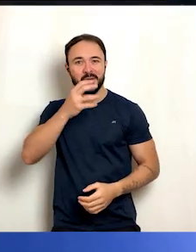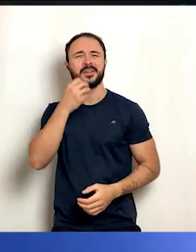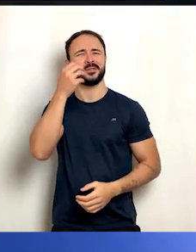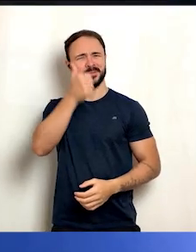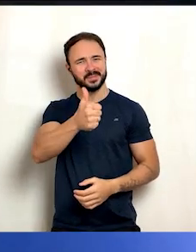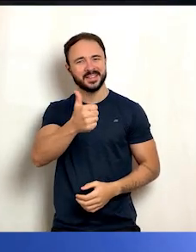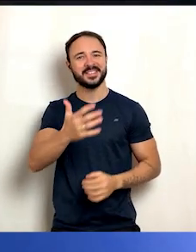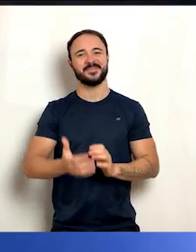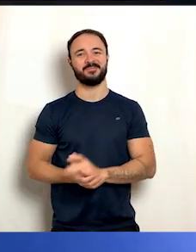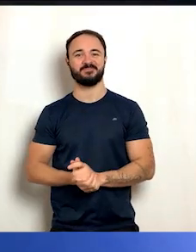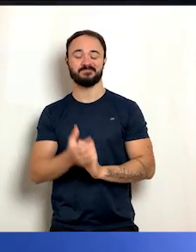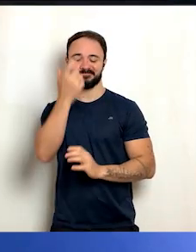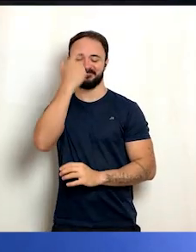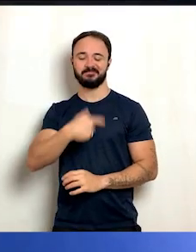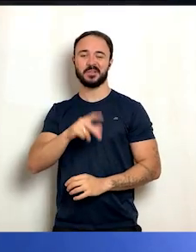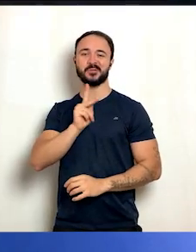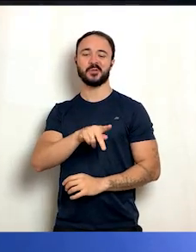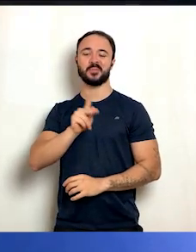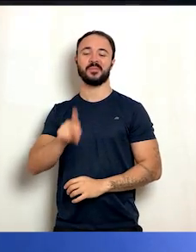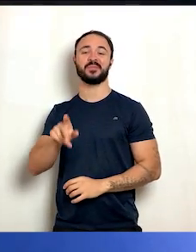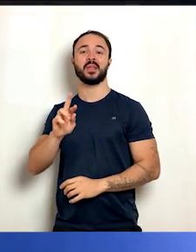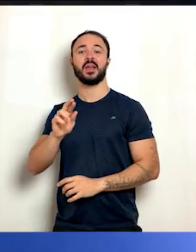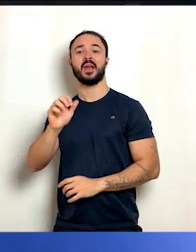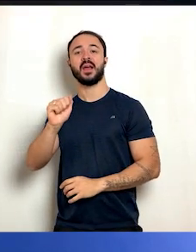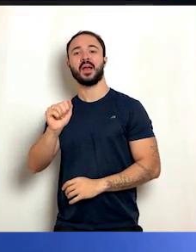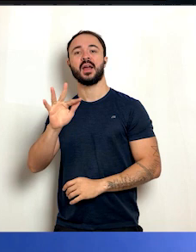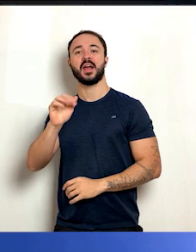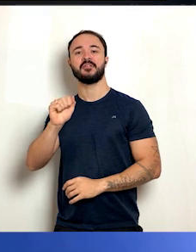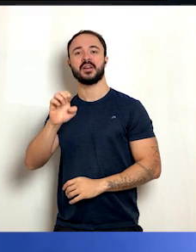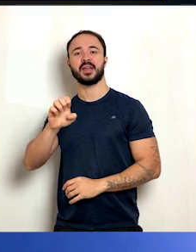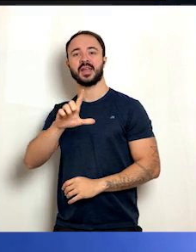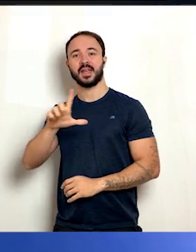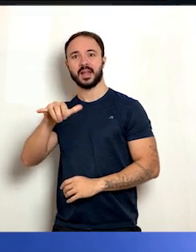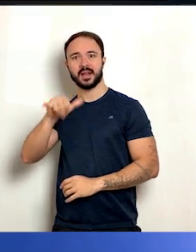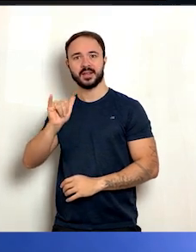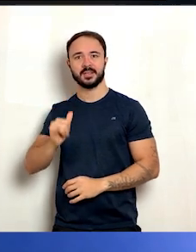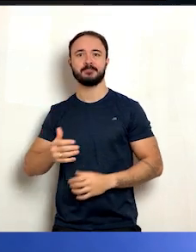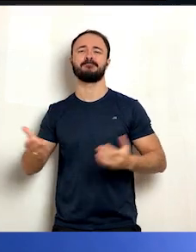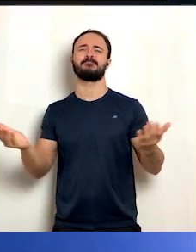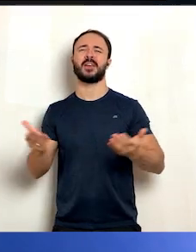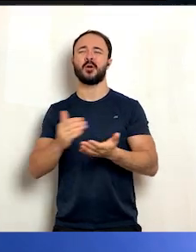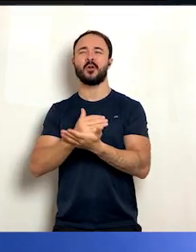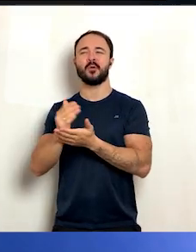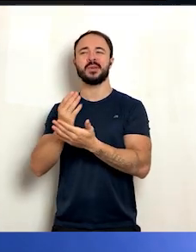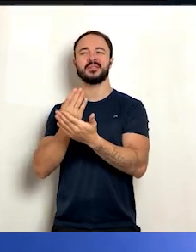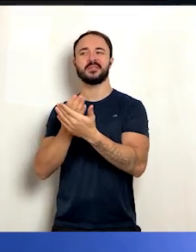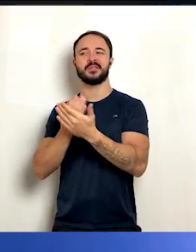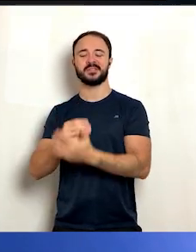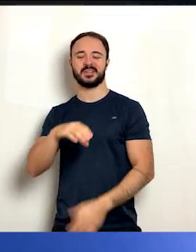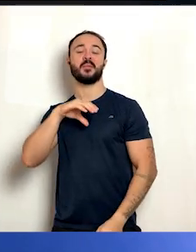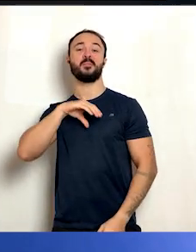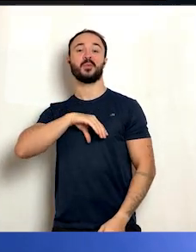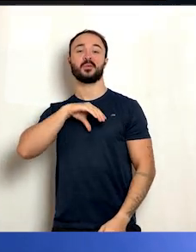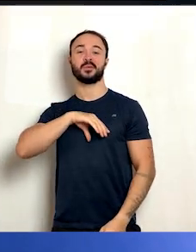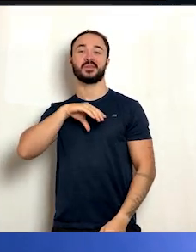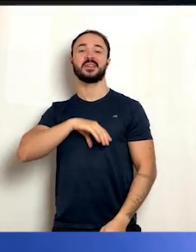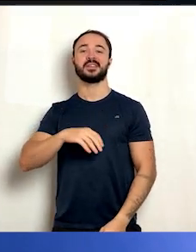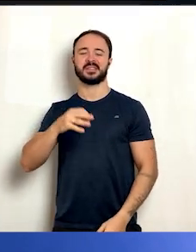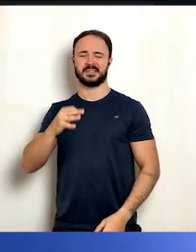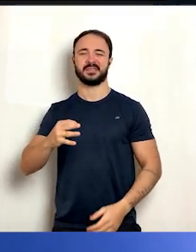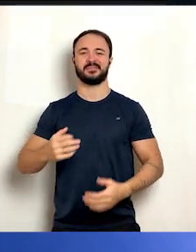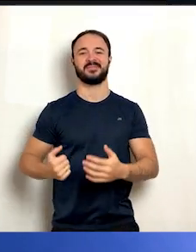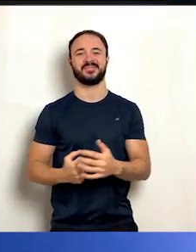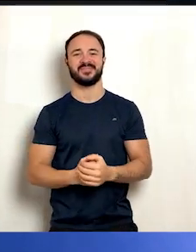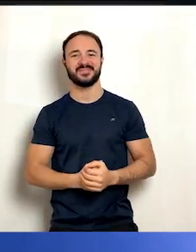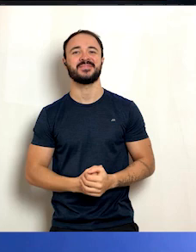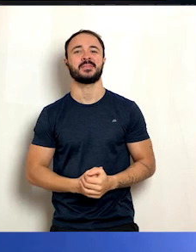Oi, tudo bem com vocês? Eu sou a professora Rafaele Pimentel e vamos começar mais uma aula de língua portuguesa aqui na TV